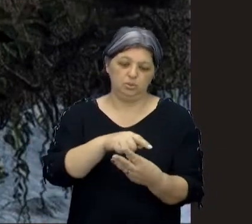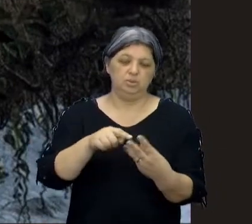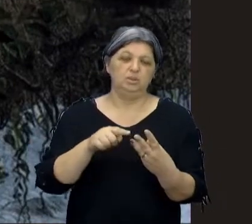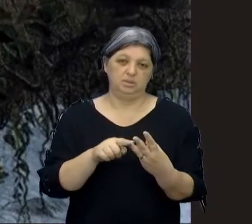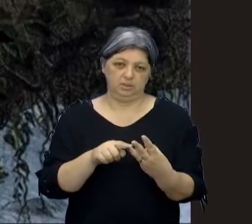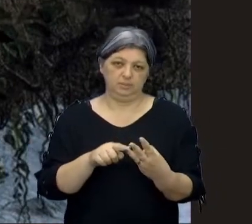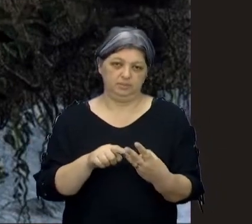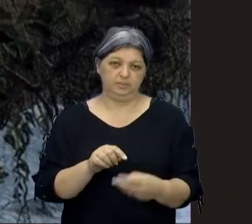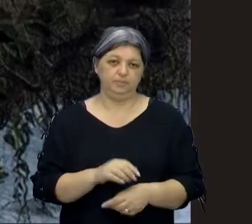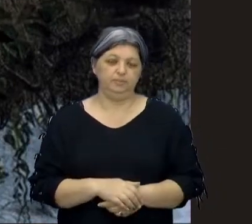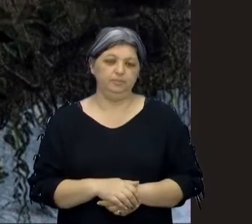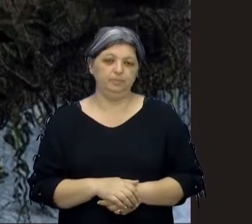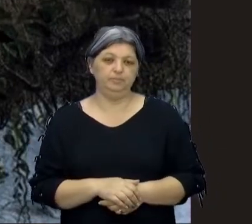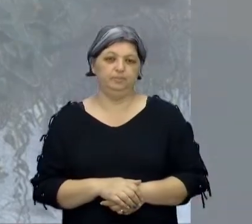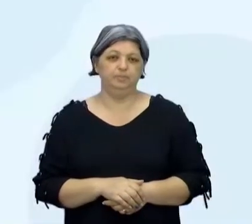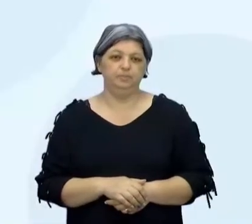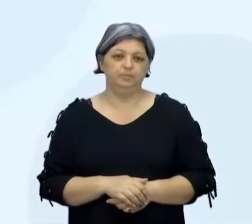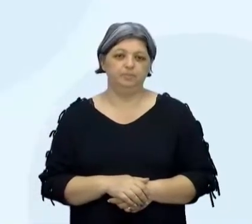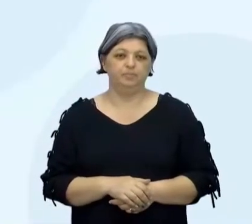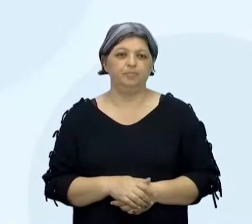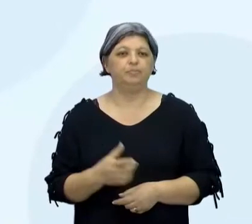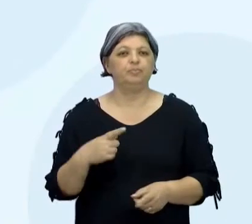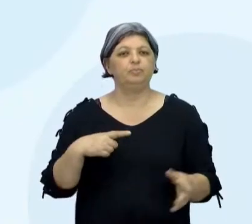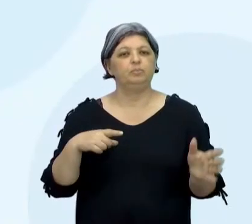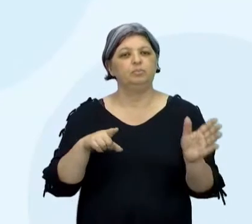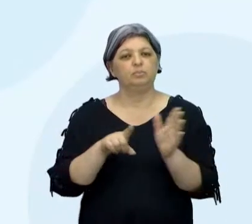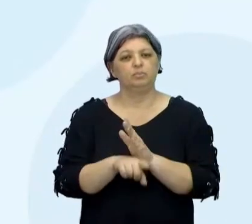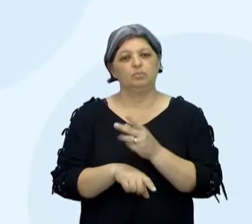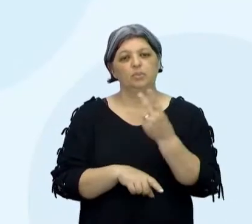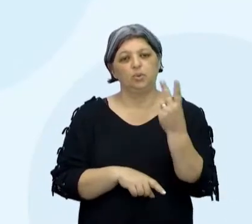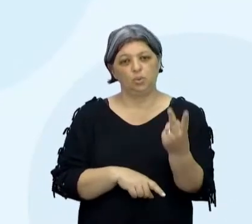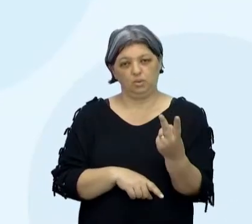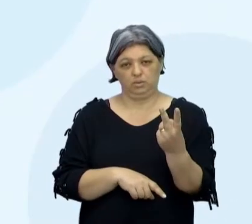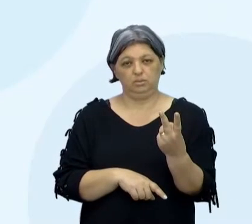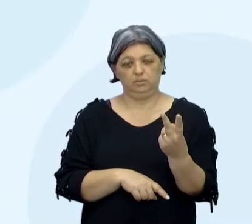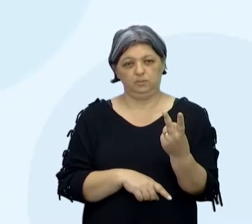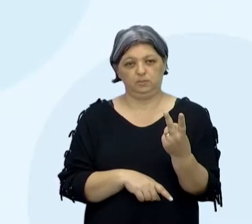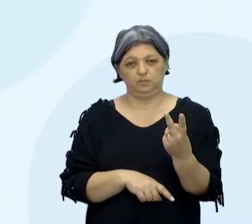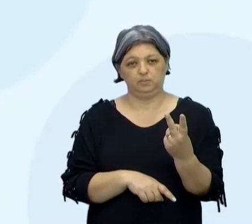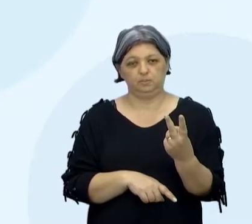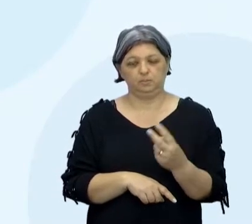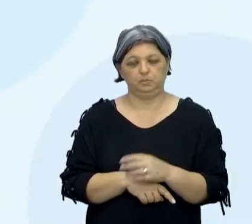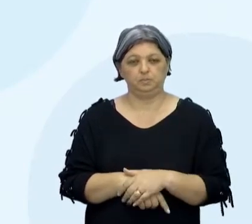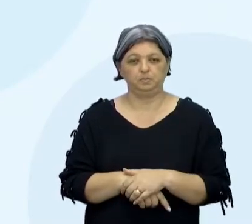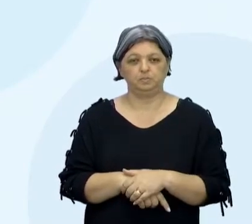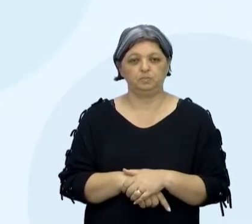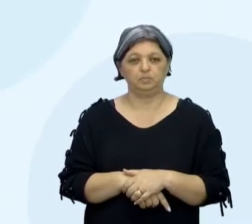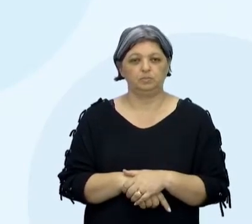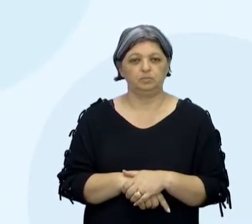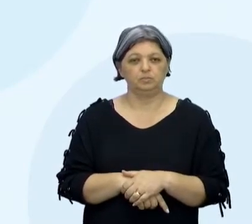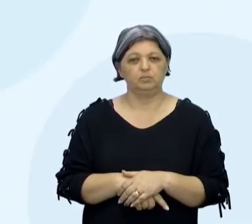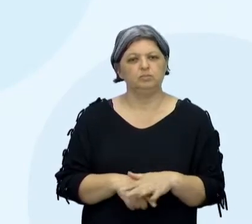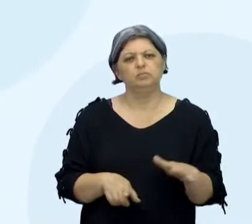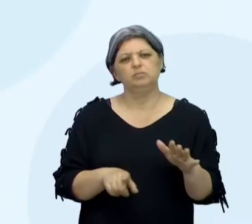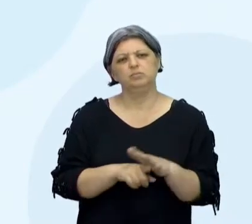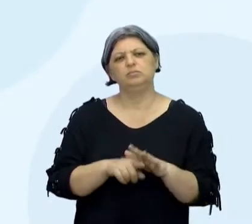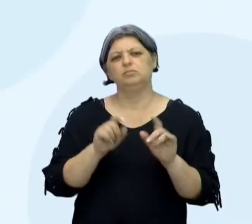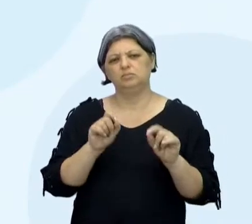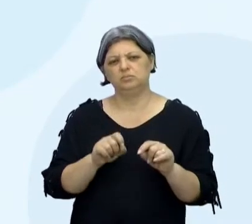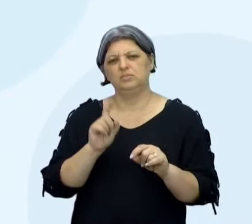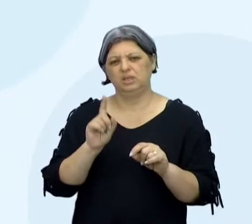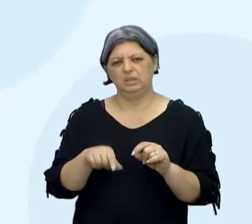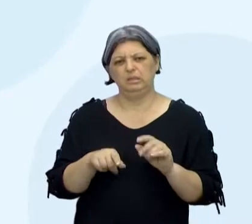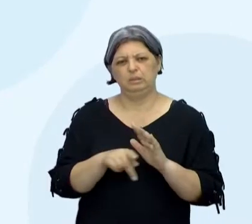pessoal tá aí na tela então o questionamento 2 será que devemos considerar